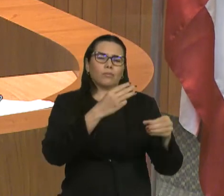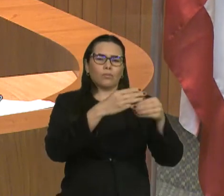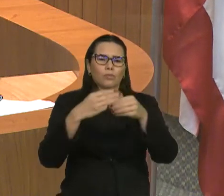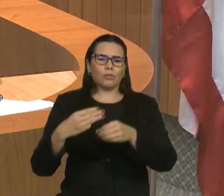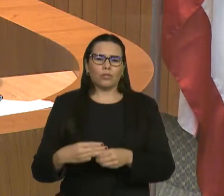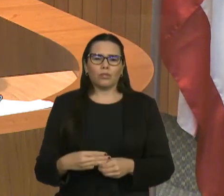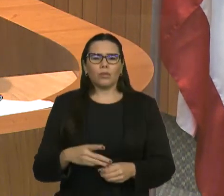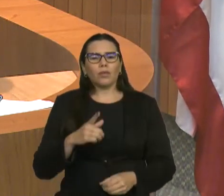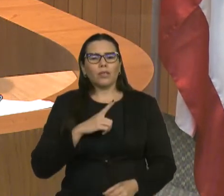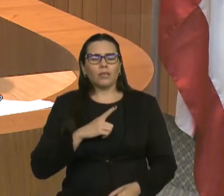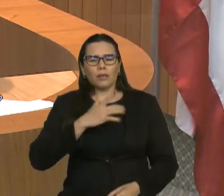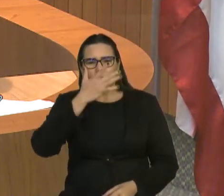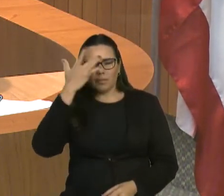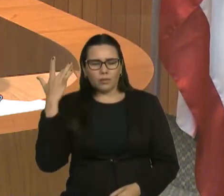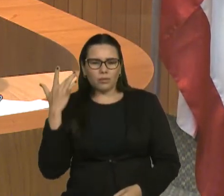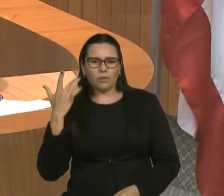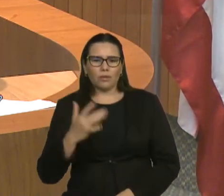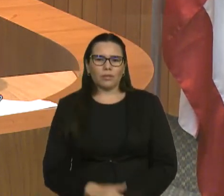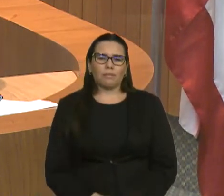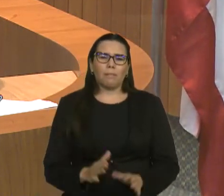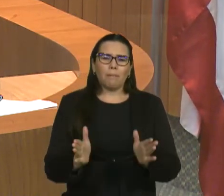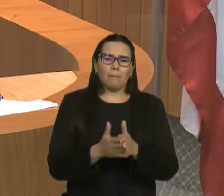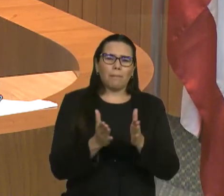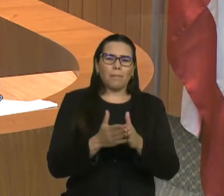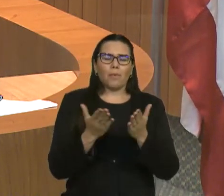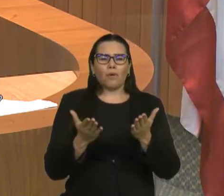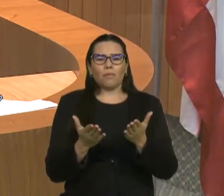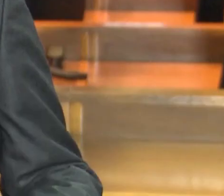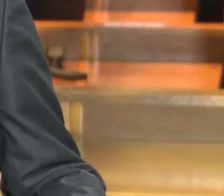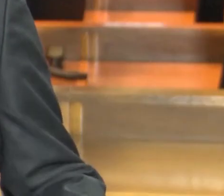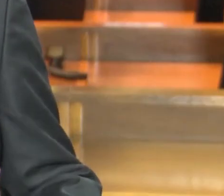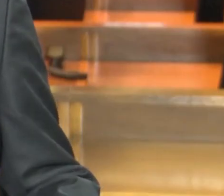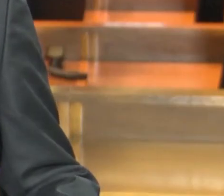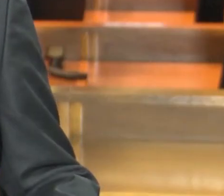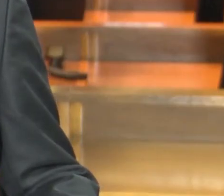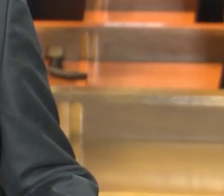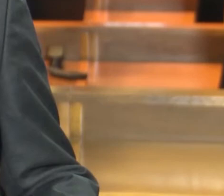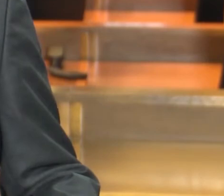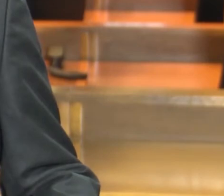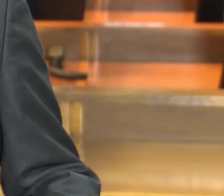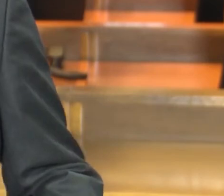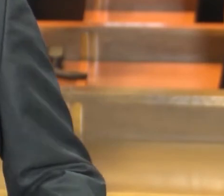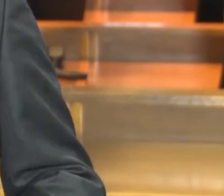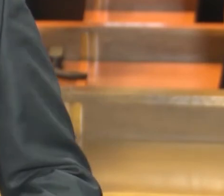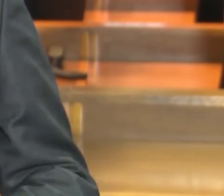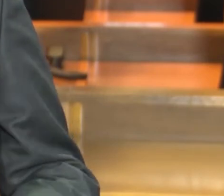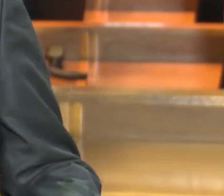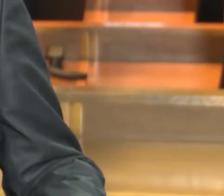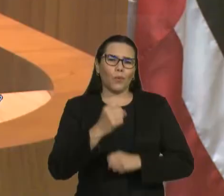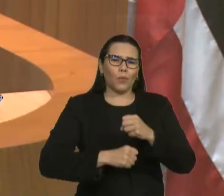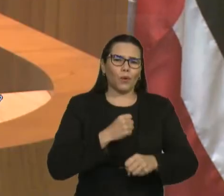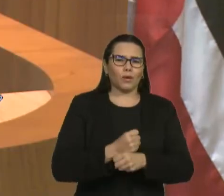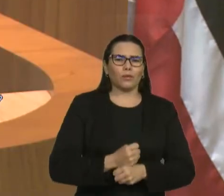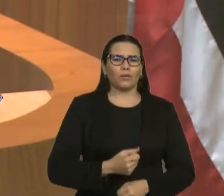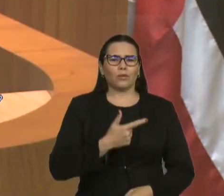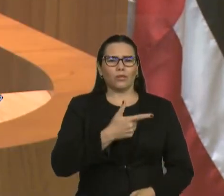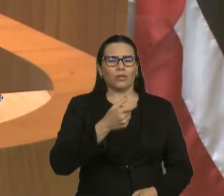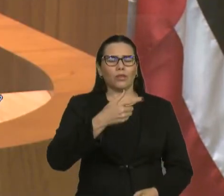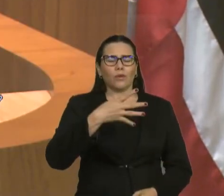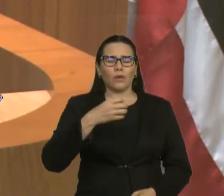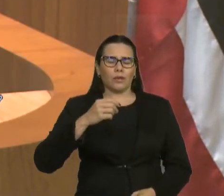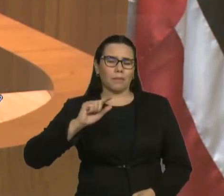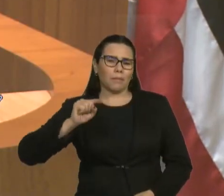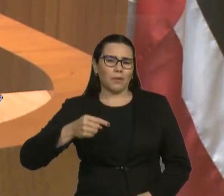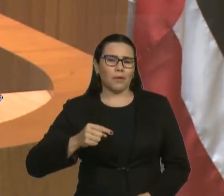enquadrados como baixa renda durante a pandemia. E o deputado doutor Iglesio fez elogios sobre a